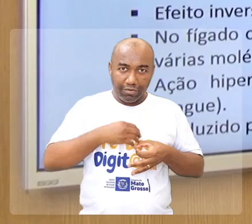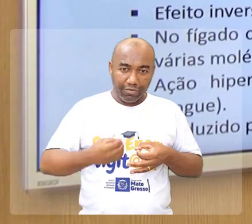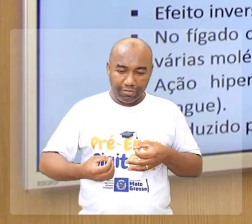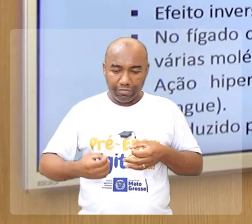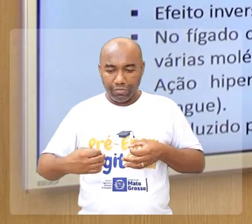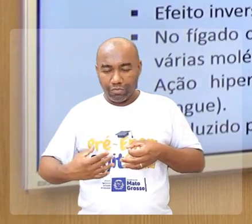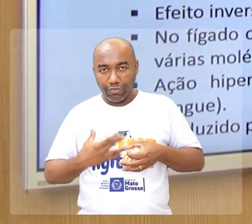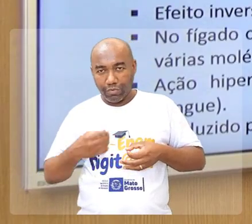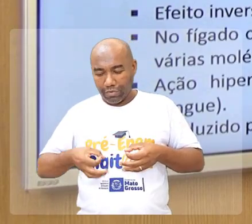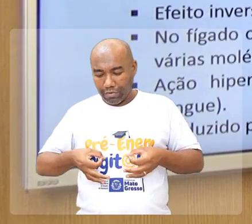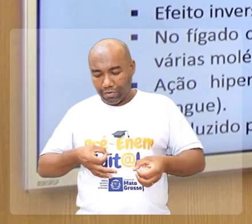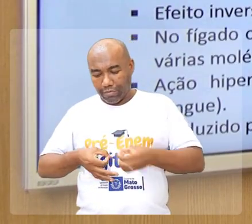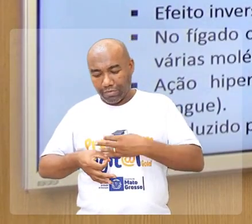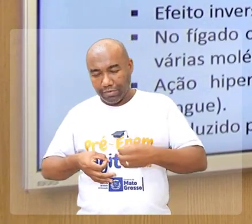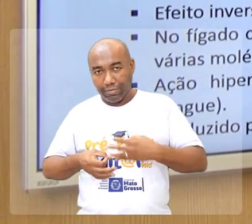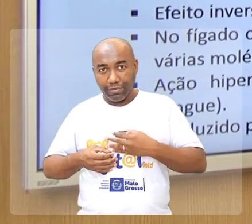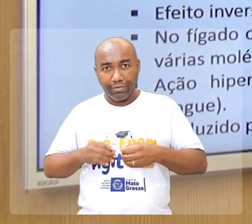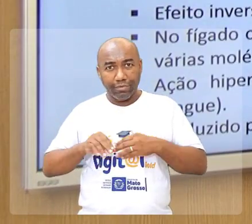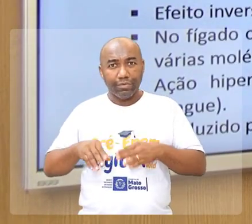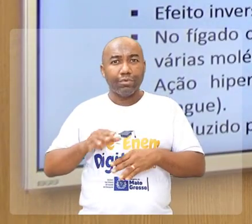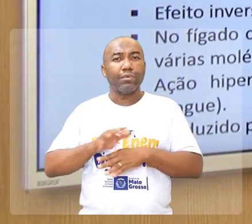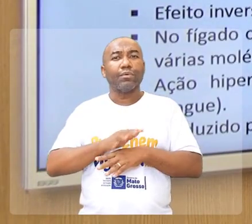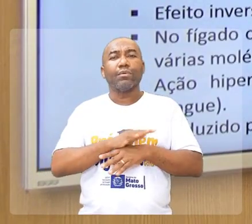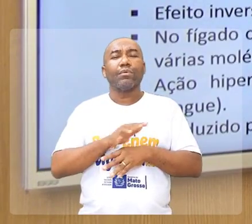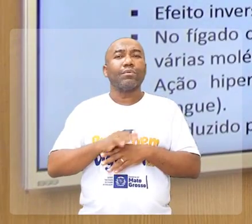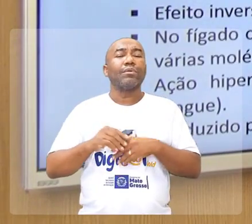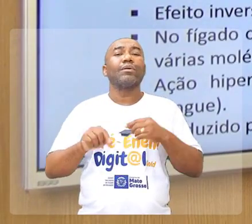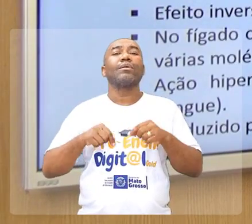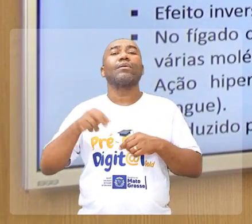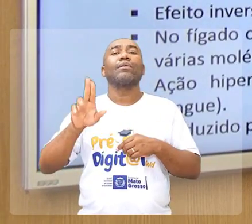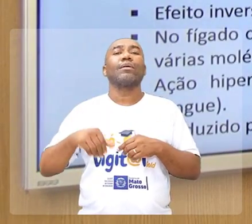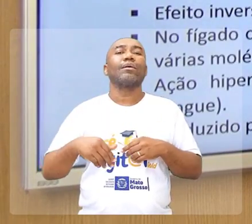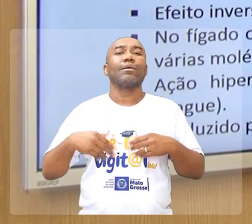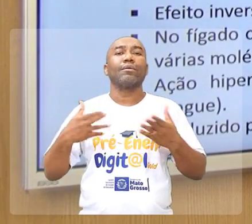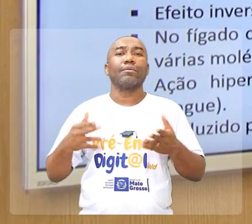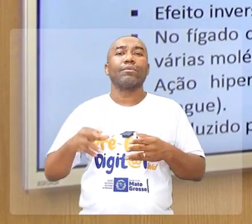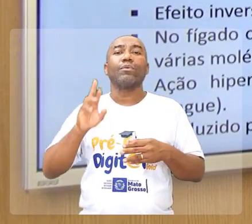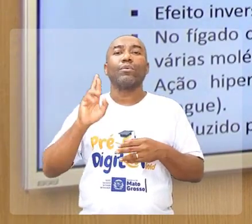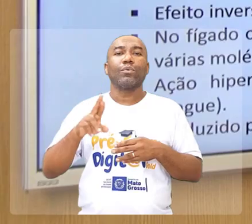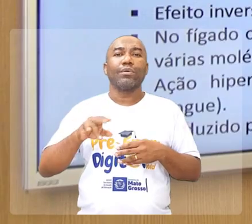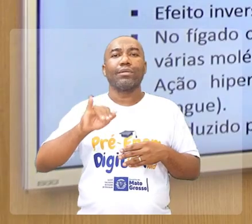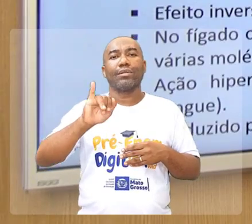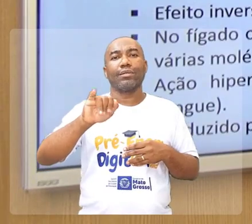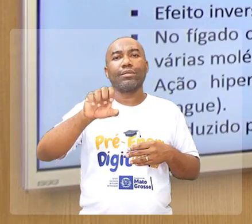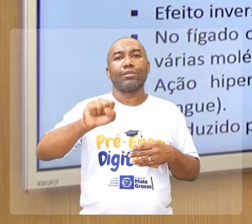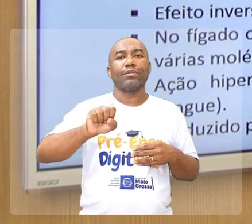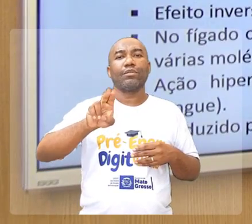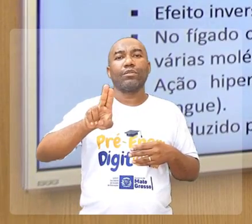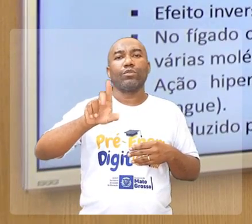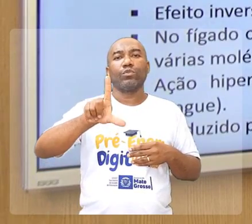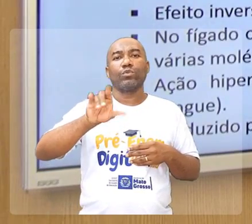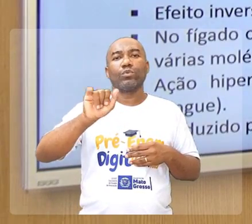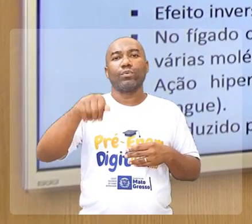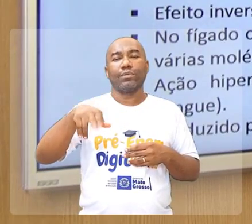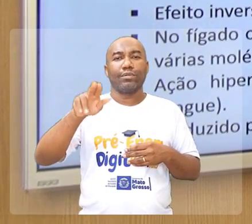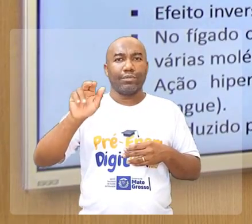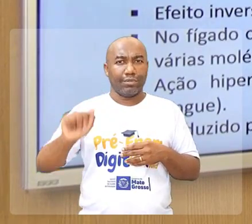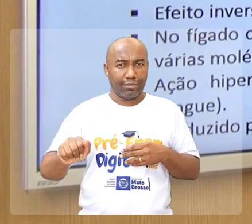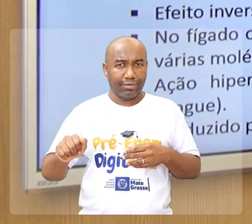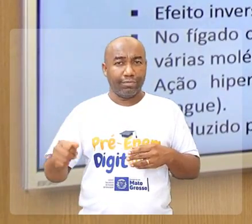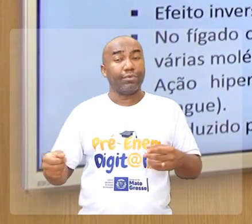Qual é o hormônio que guarda essa glicose nas células? Resposta: insulina. Então, ele